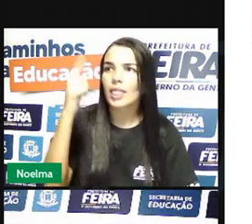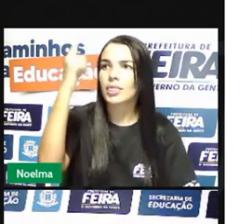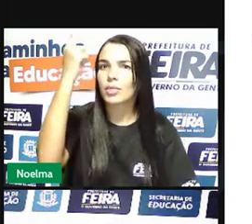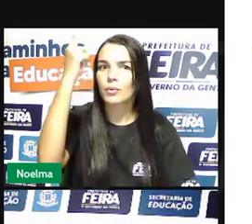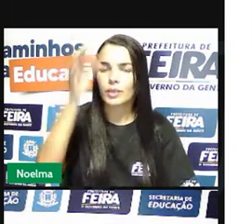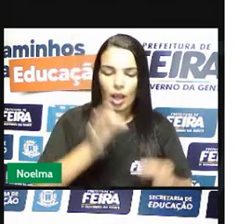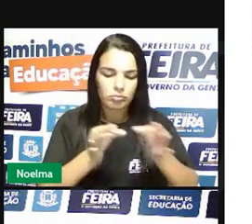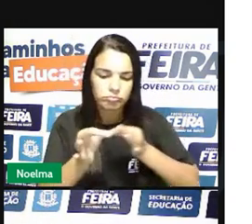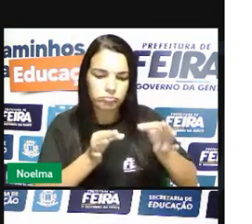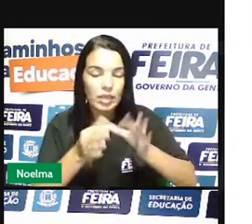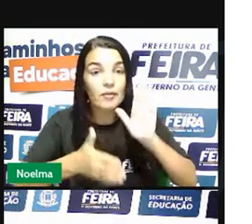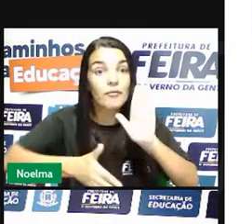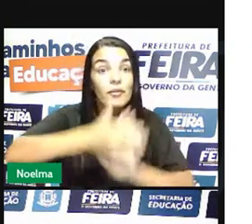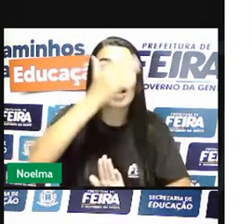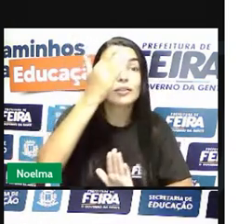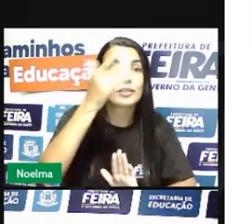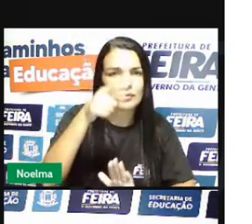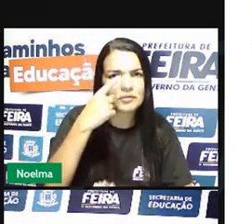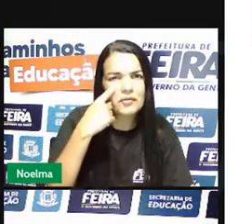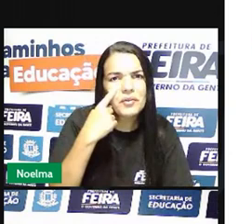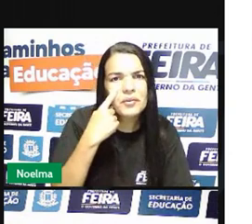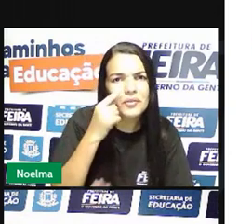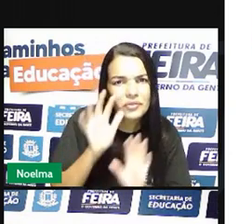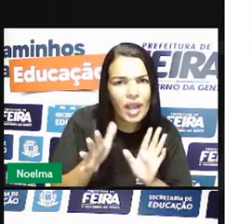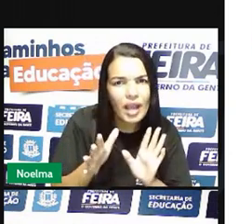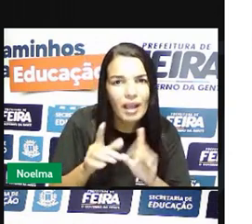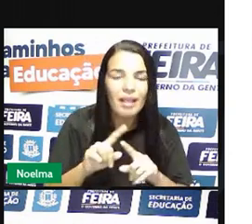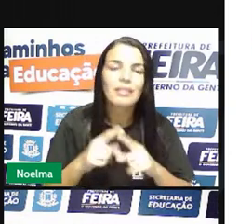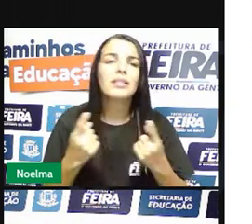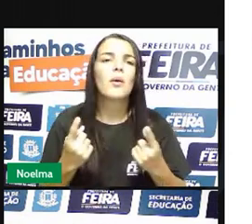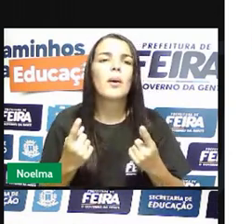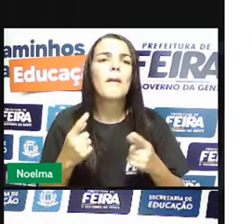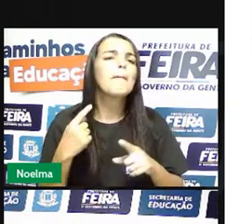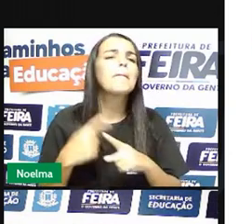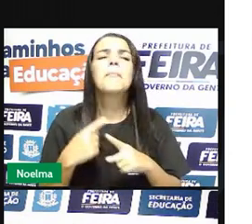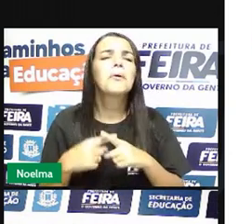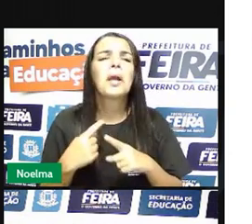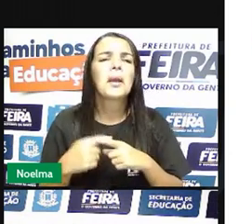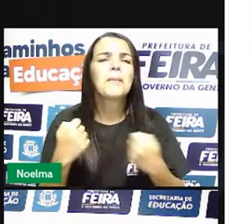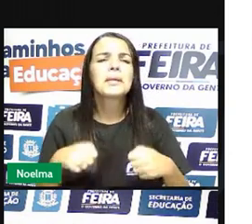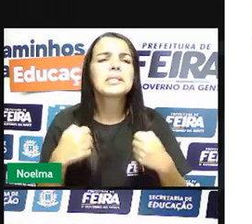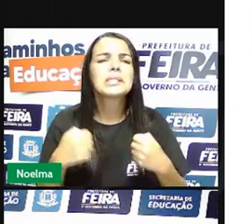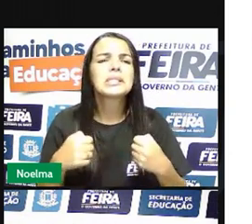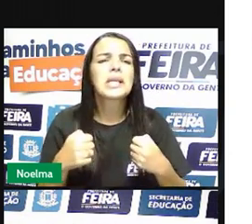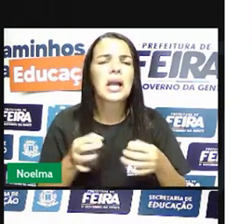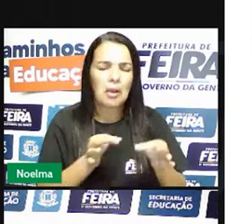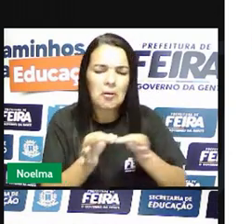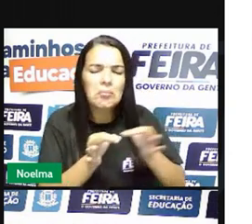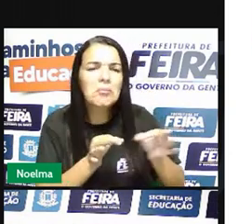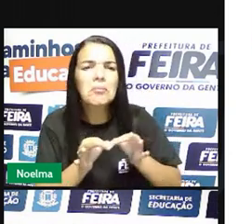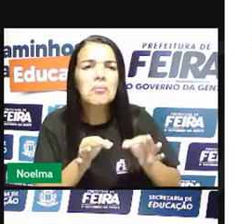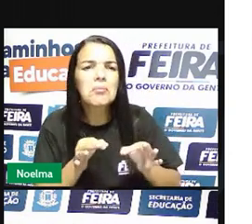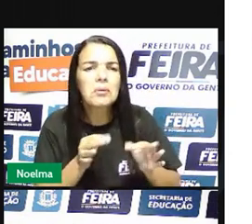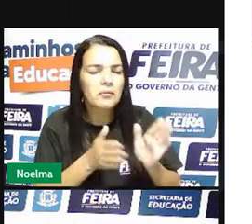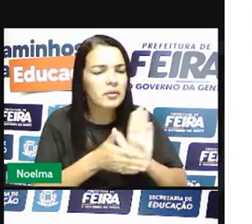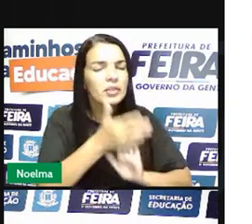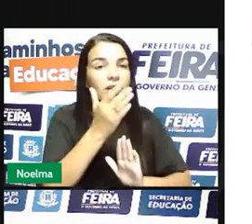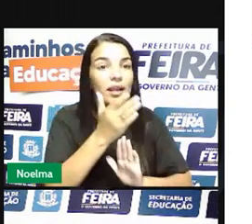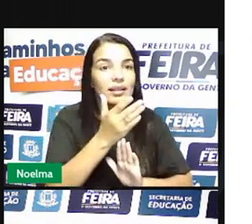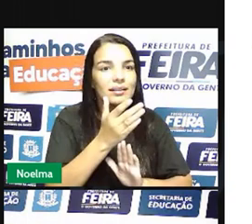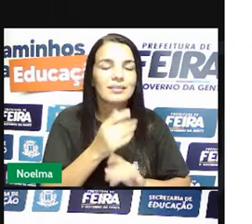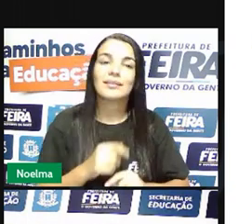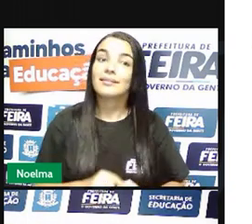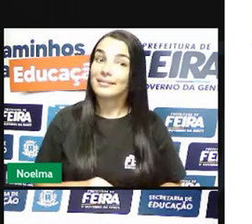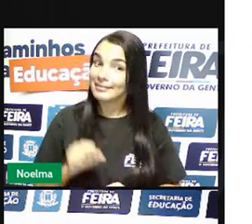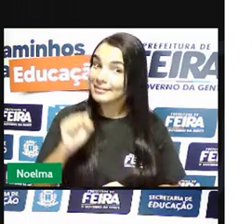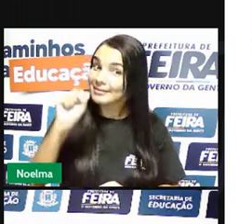Para que serve um planejamento da viagem? Para tudo que a gente vai fazer, a gente planeja. Não é algo aleatório.